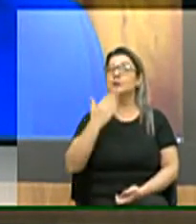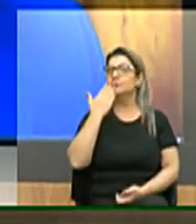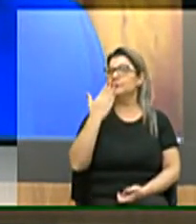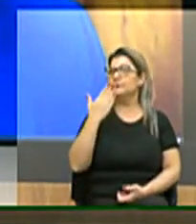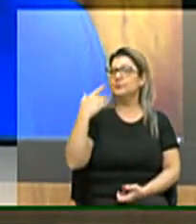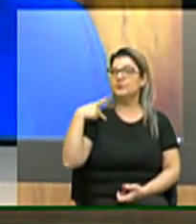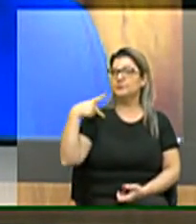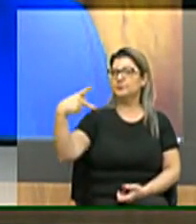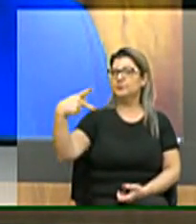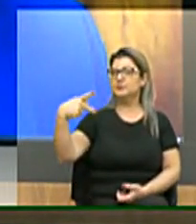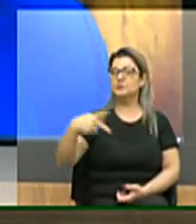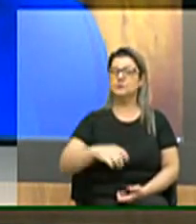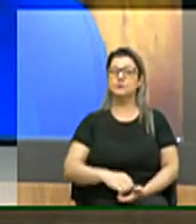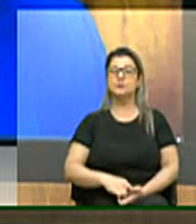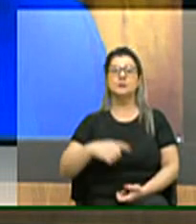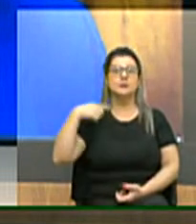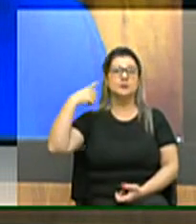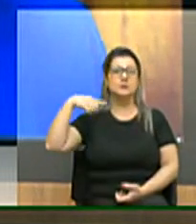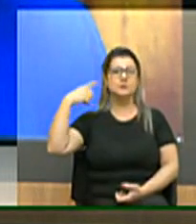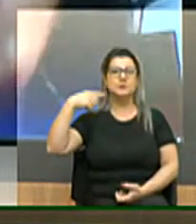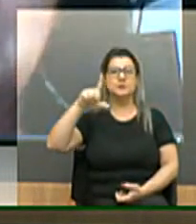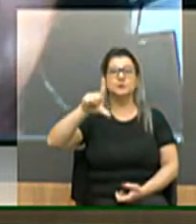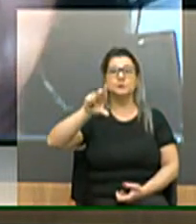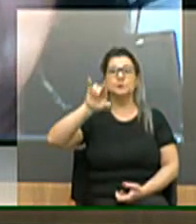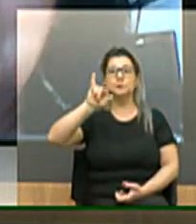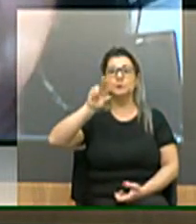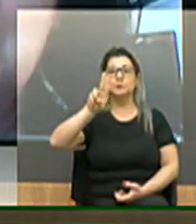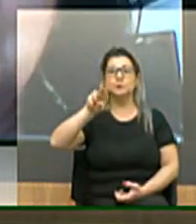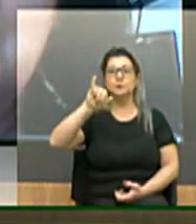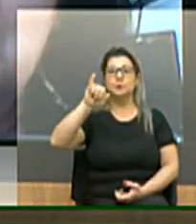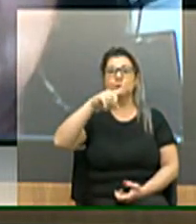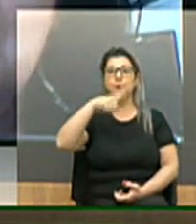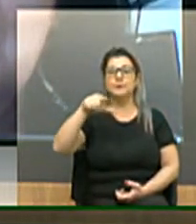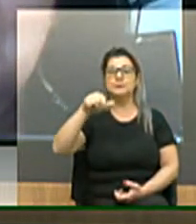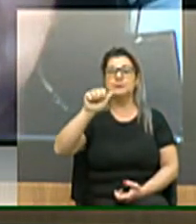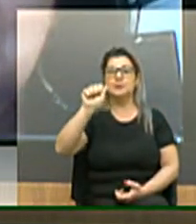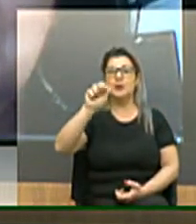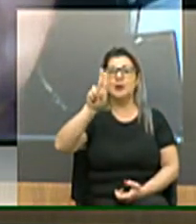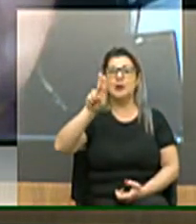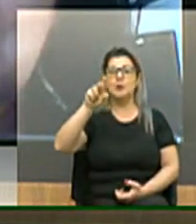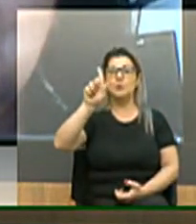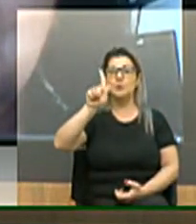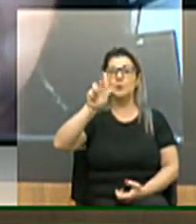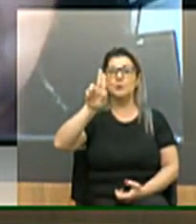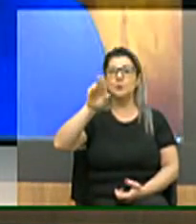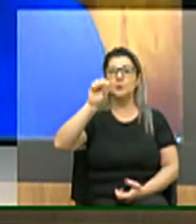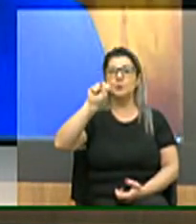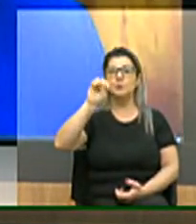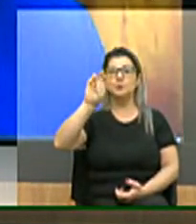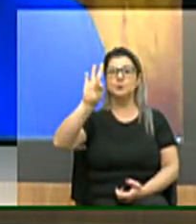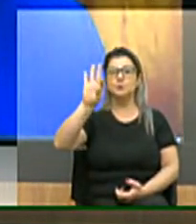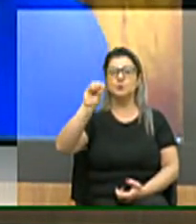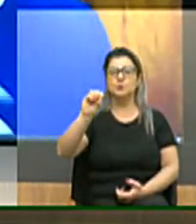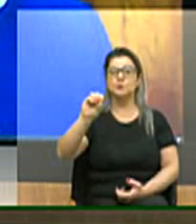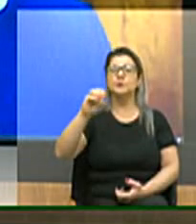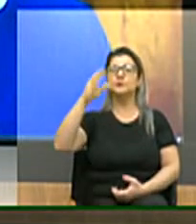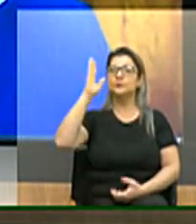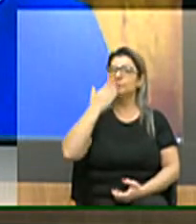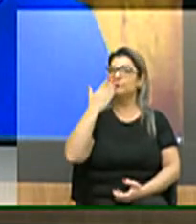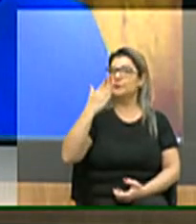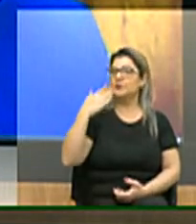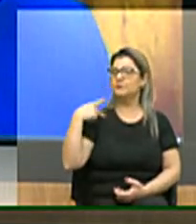Favorável, presidente. Deputado Luiz Augusto Lara. Favorável, presidente. Deputado Capitão